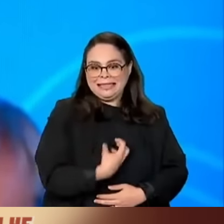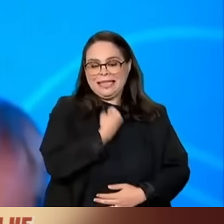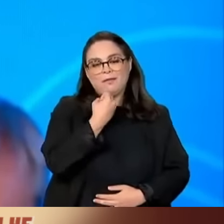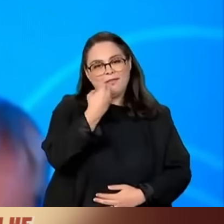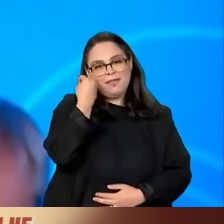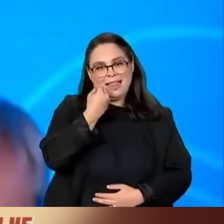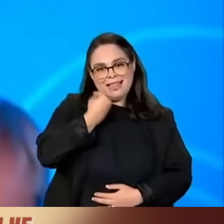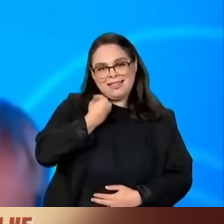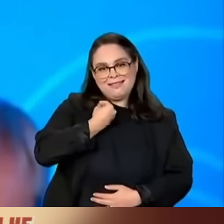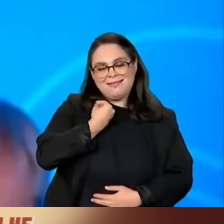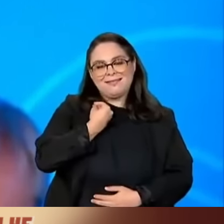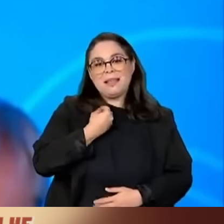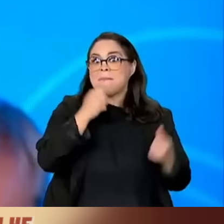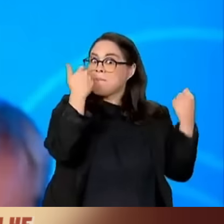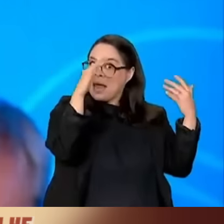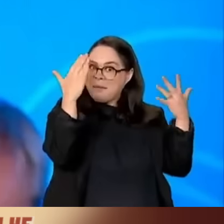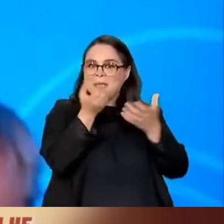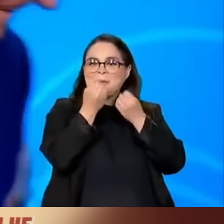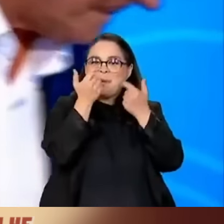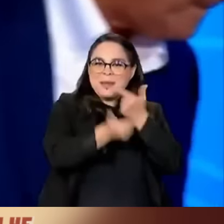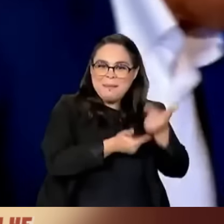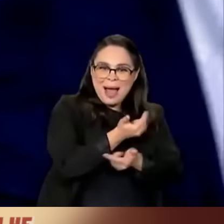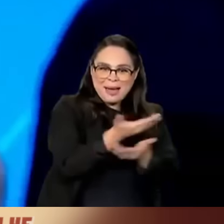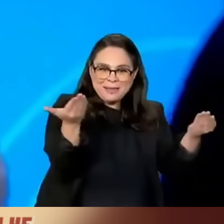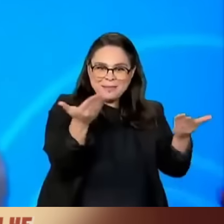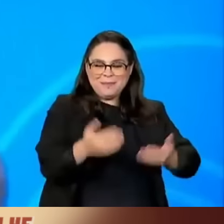vidas. Parabéns, bom trabalho.